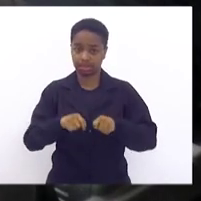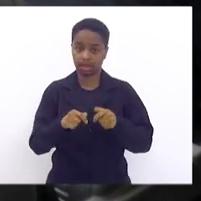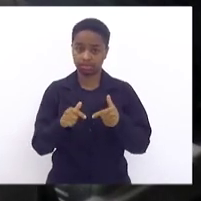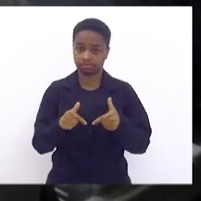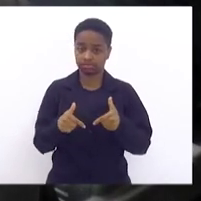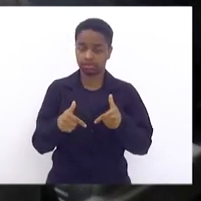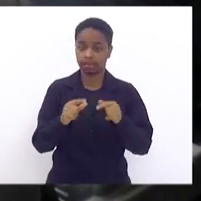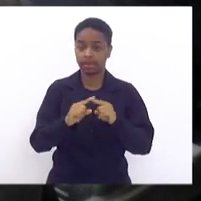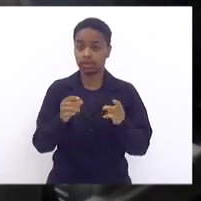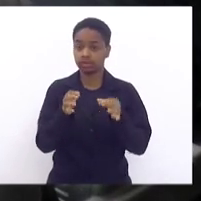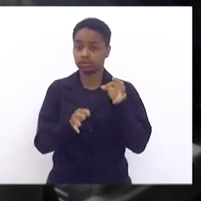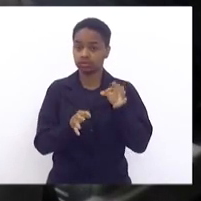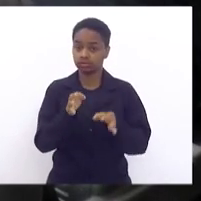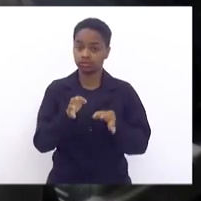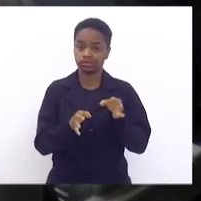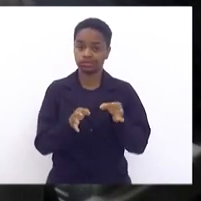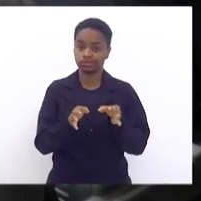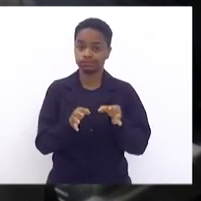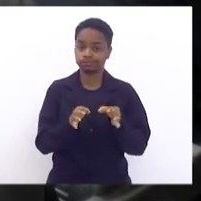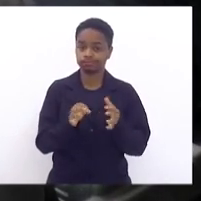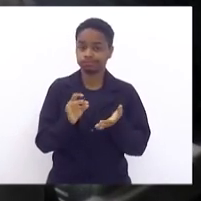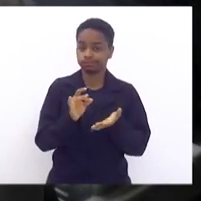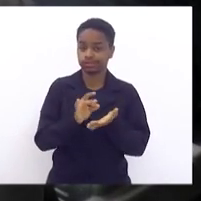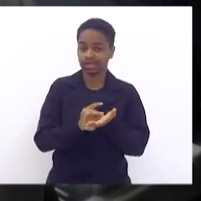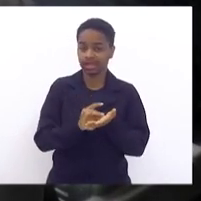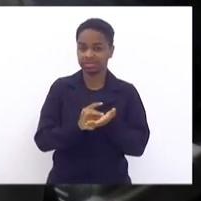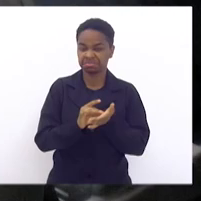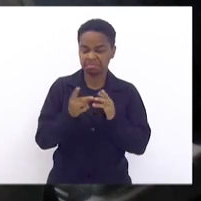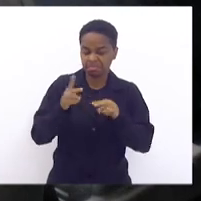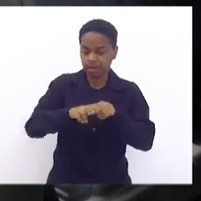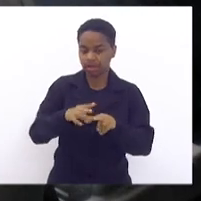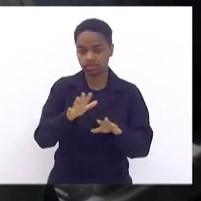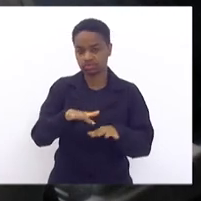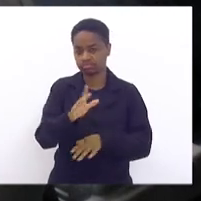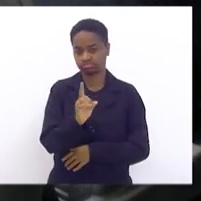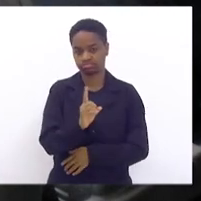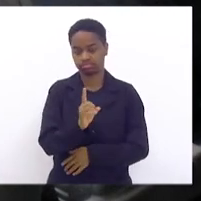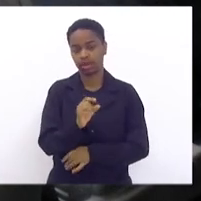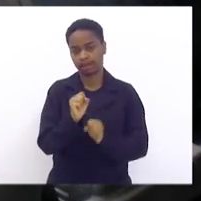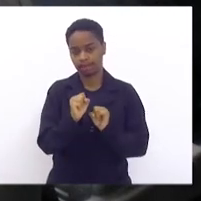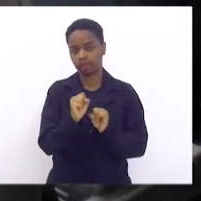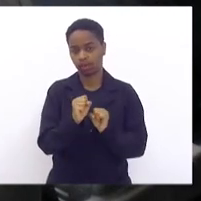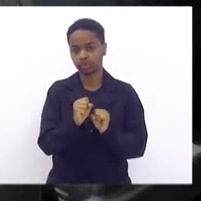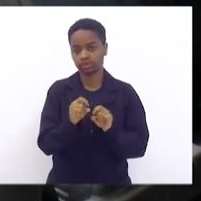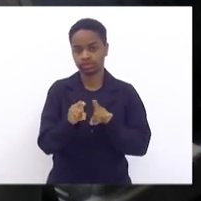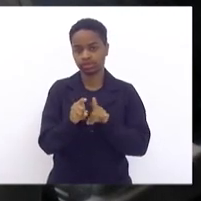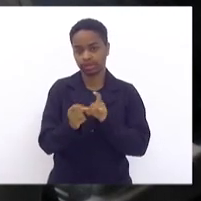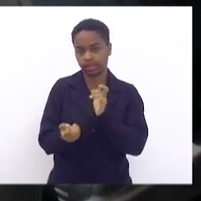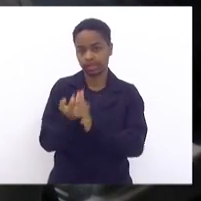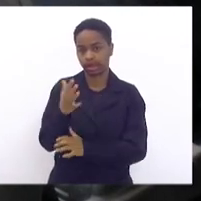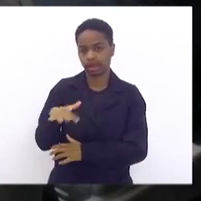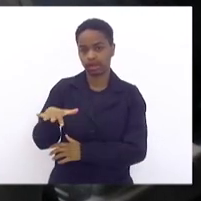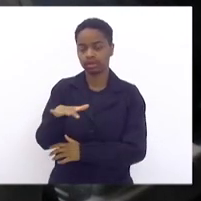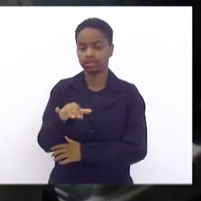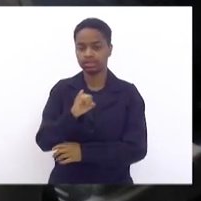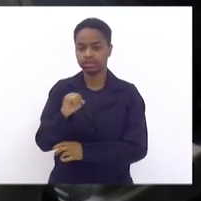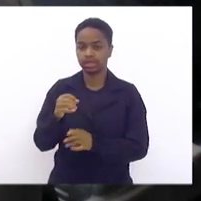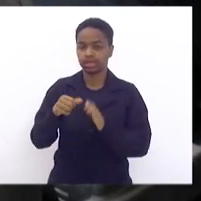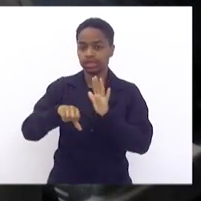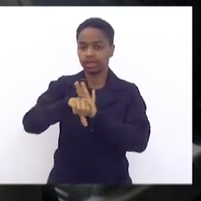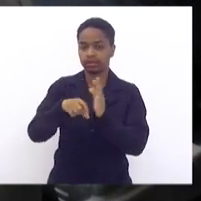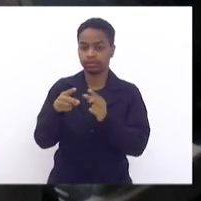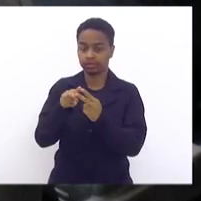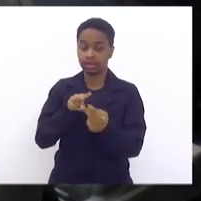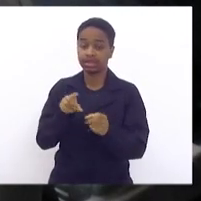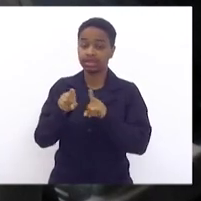Mas o juiz ou a juíza não está adstrito àquelas medidas. Tá bom? Isso, inclusive, para retirada do conteúdo da